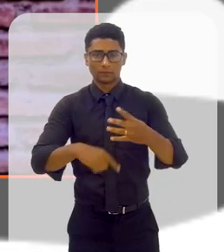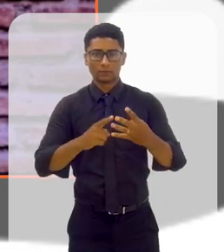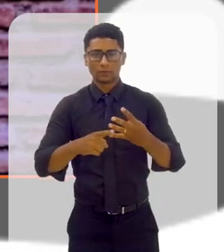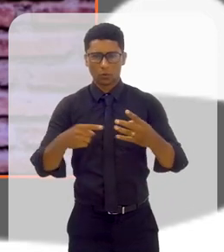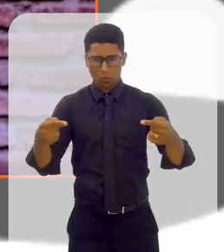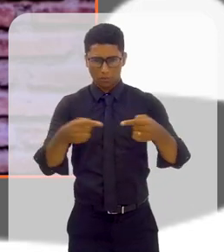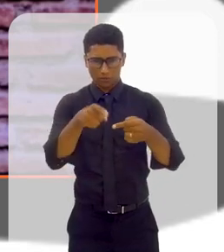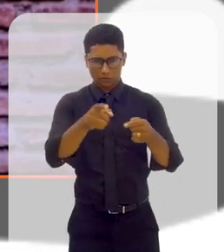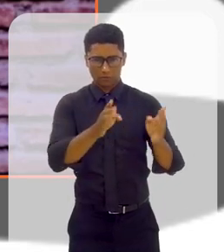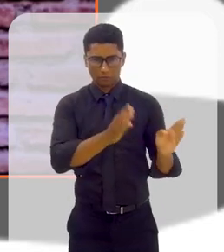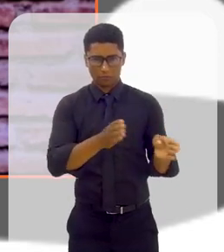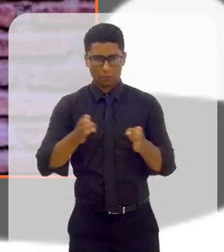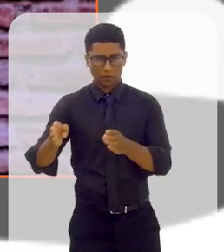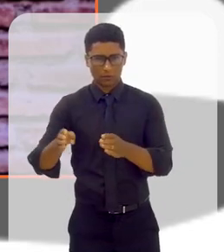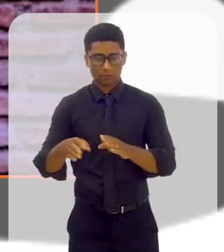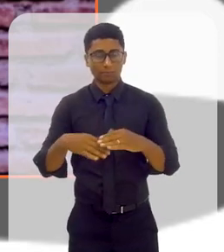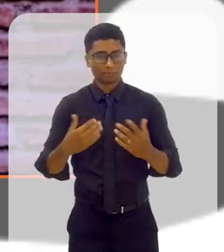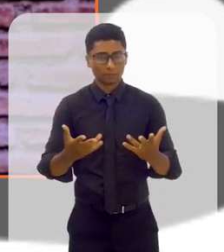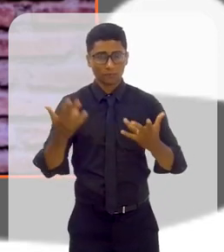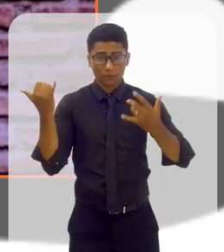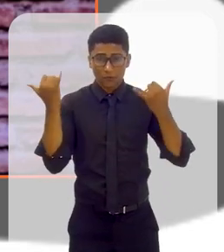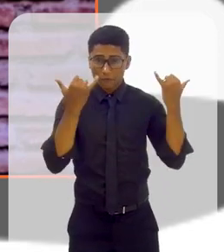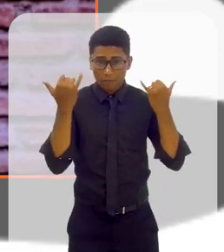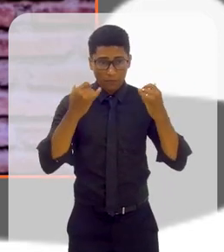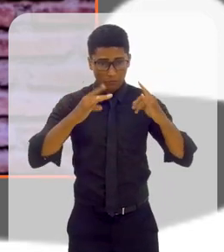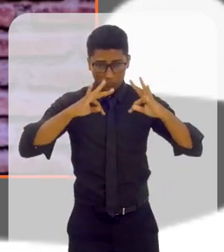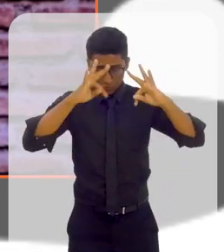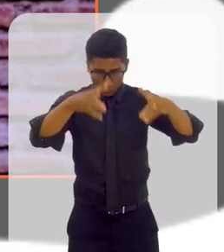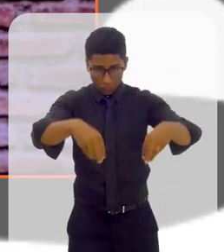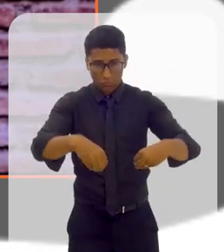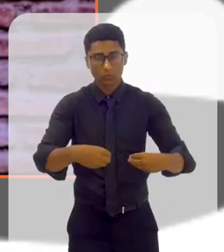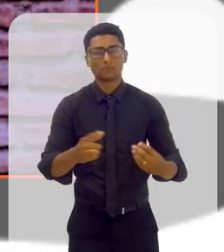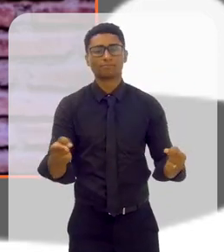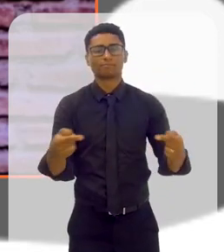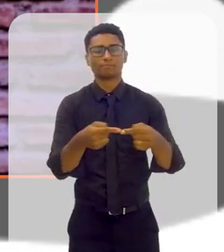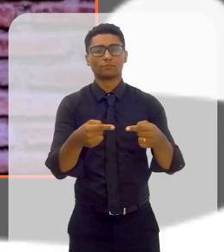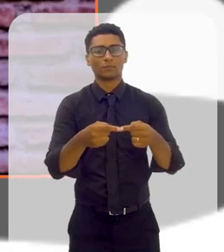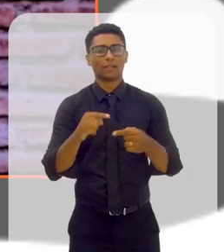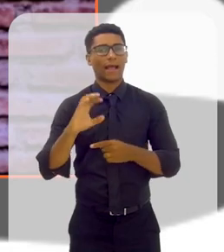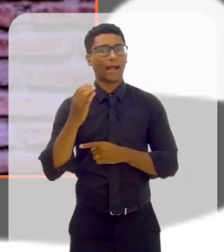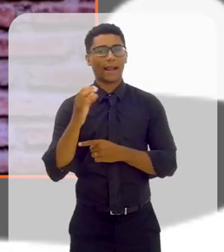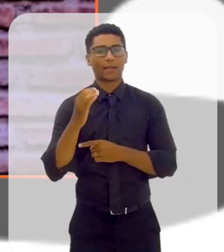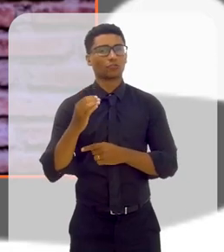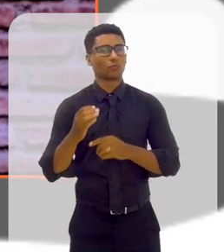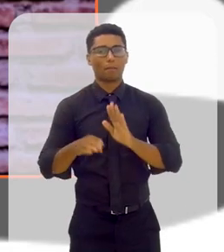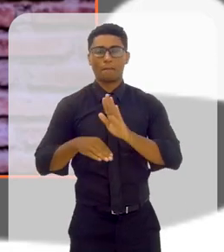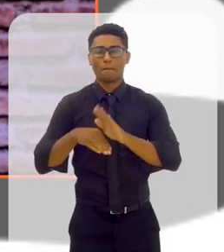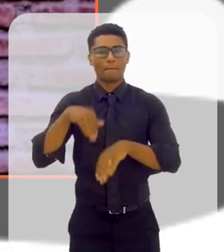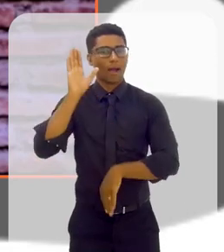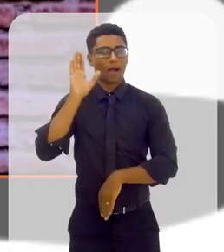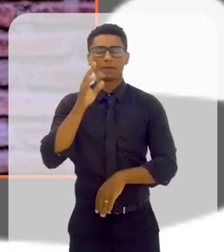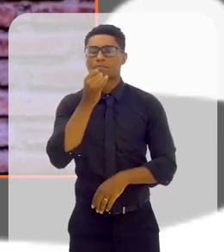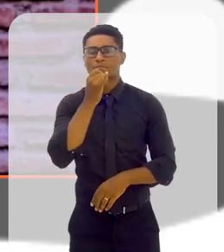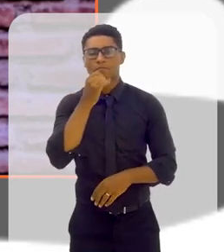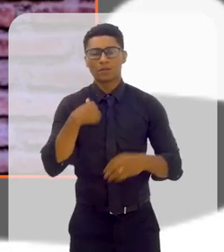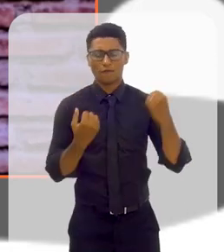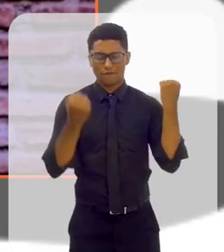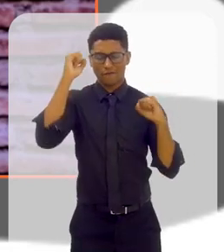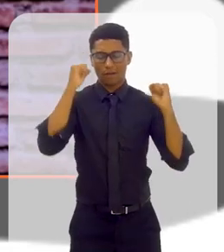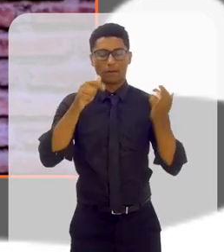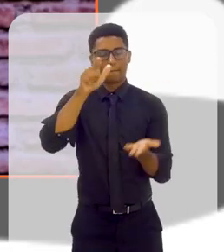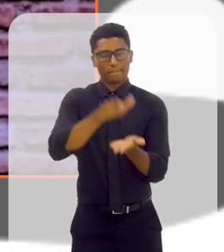processo. A junção desses dados vão valorar o crédito carbono. Por exemplo, imagine que eu sou uma fábrica de papel e